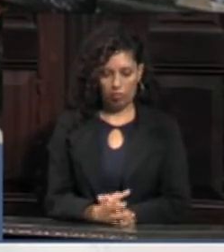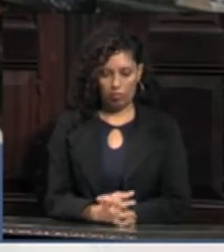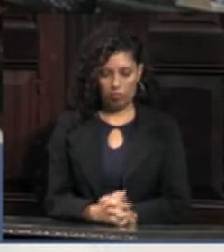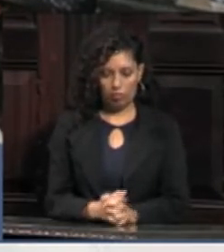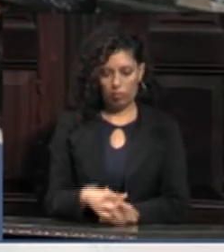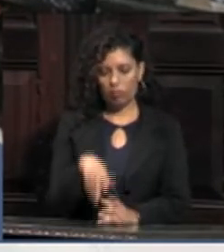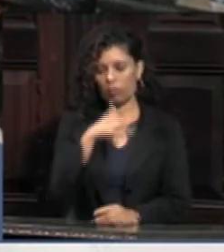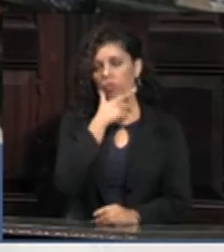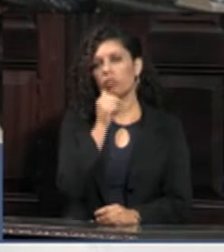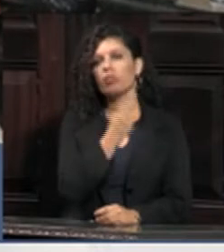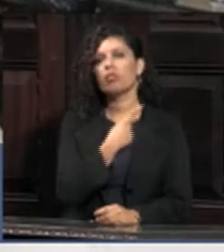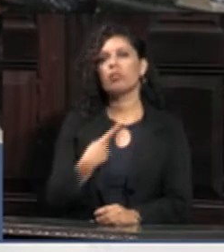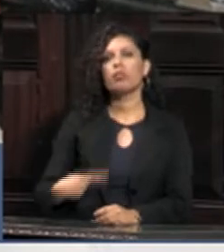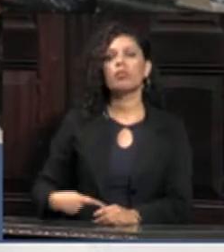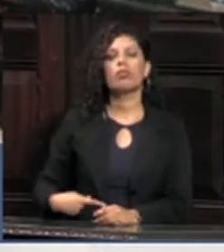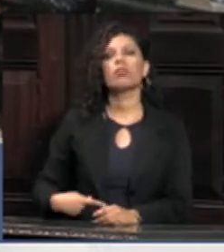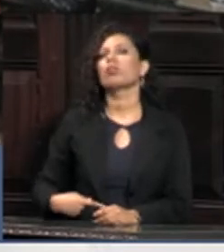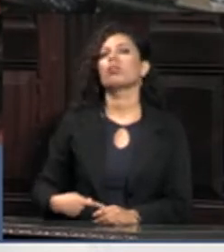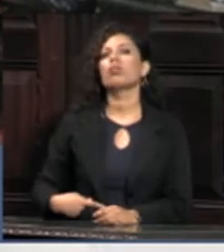Senhor presidente,